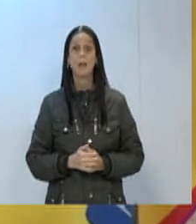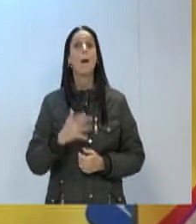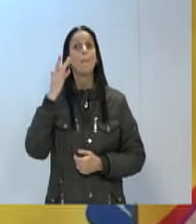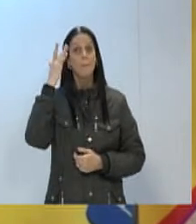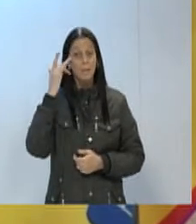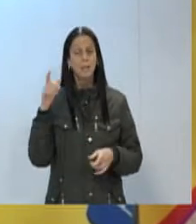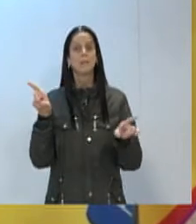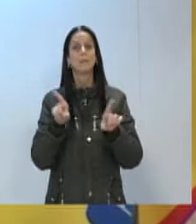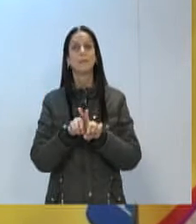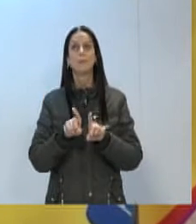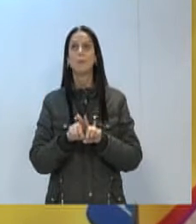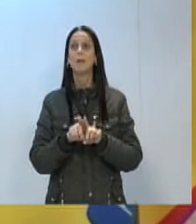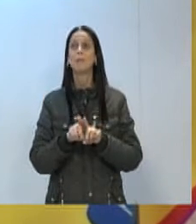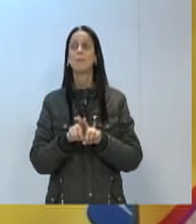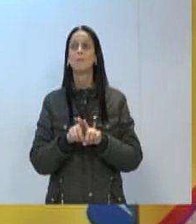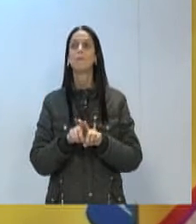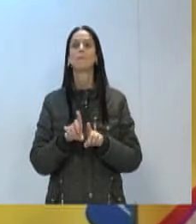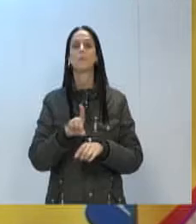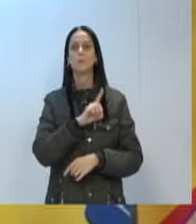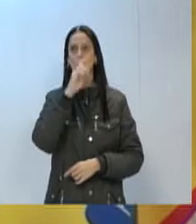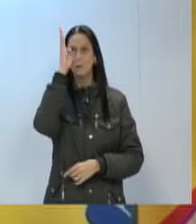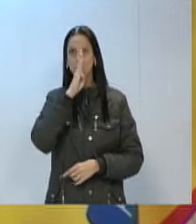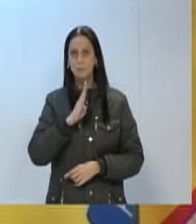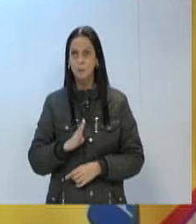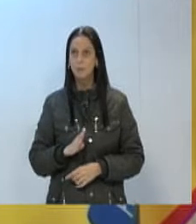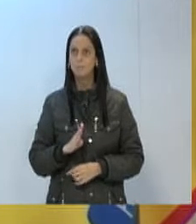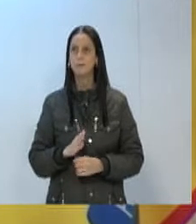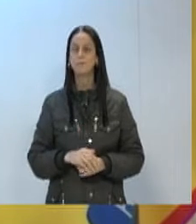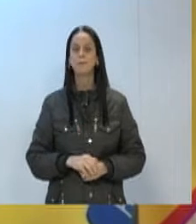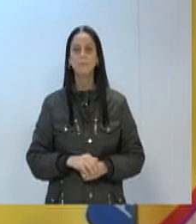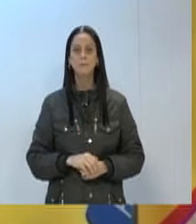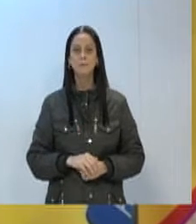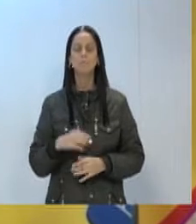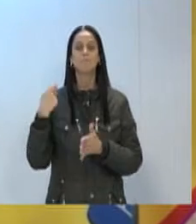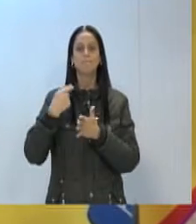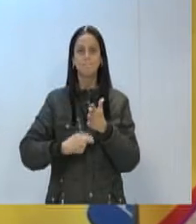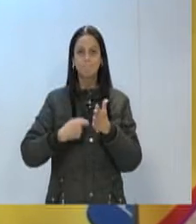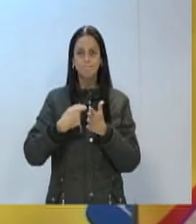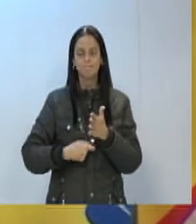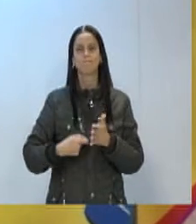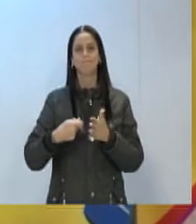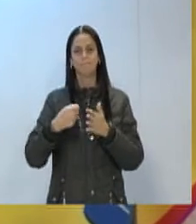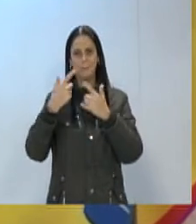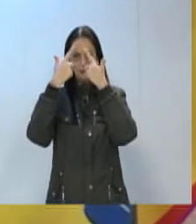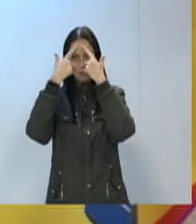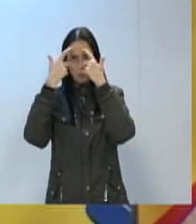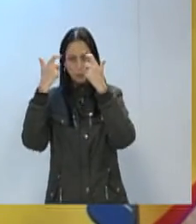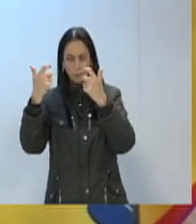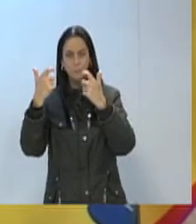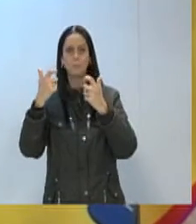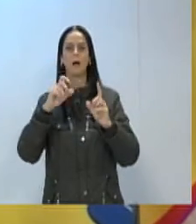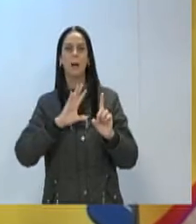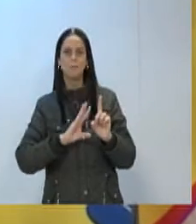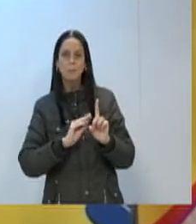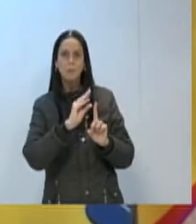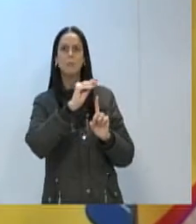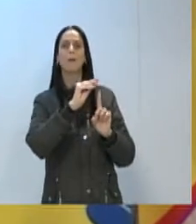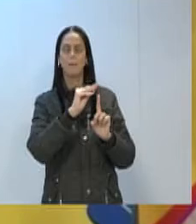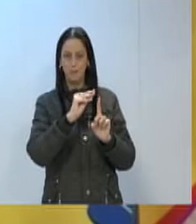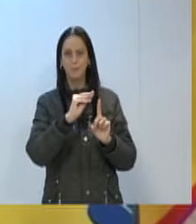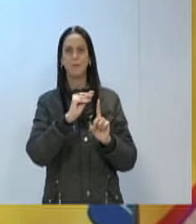dia nacional de Combate à violência e ao abuso e à exploração sexual infanto-juvenil